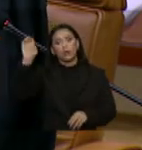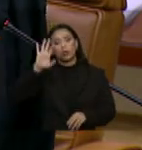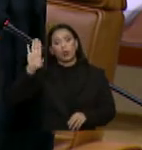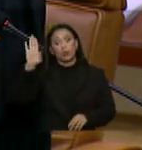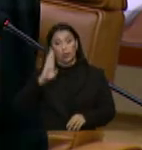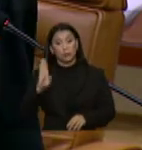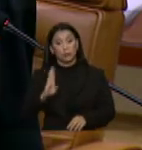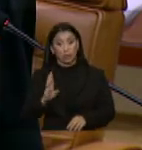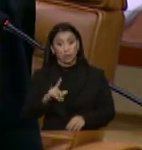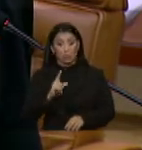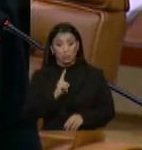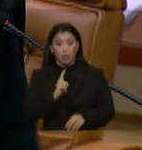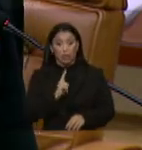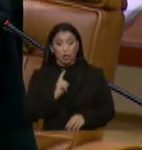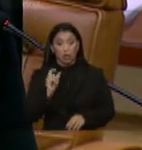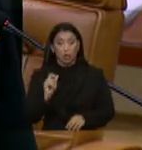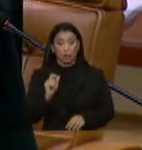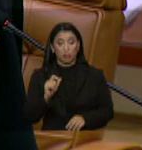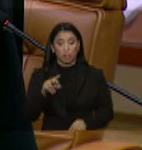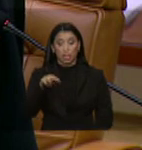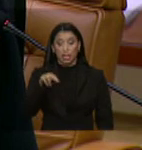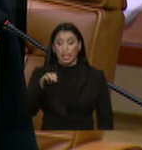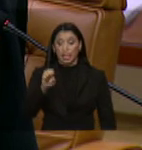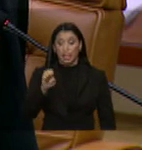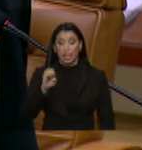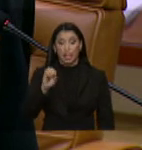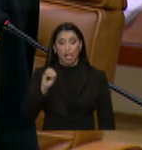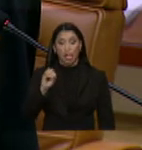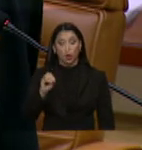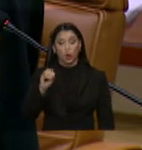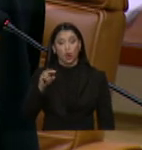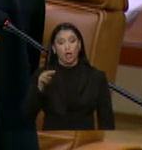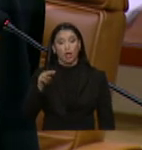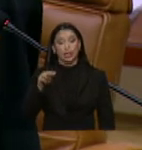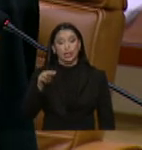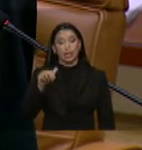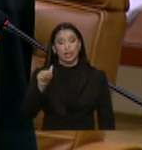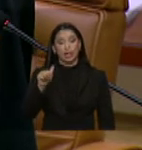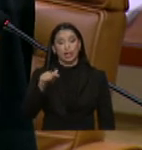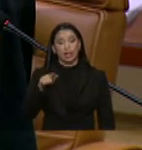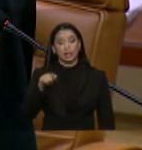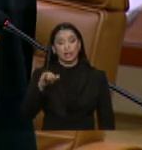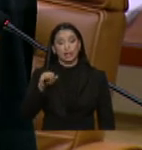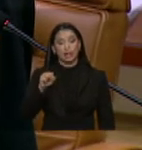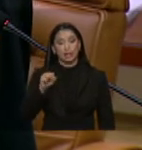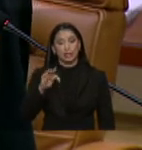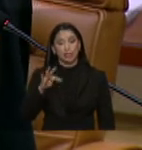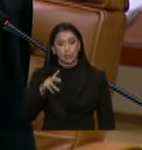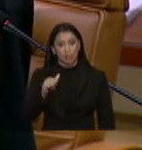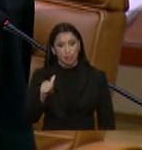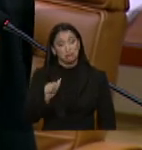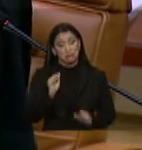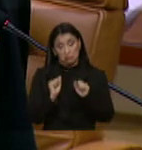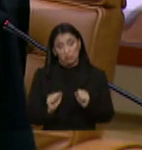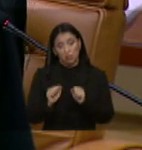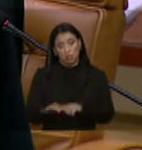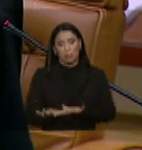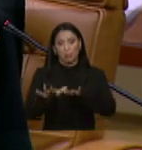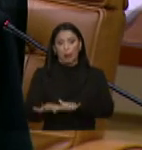onde é permitido inclusive partidos onde é permitido manifestação neonazista